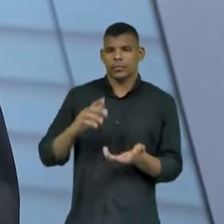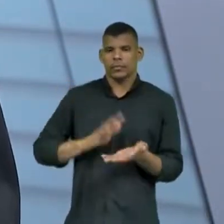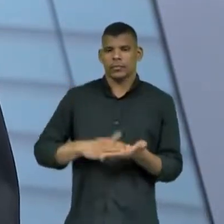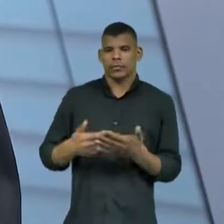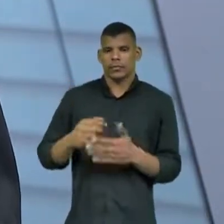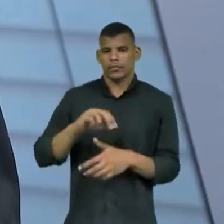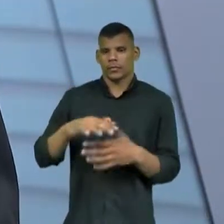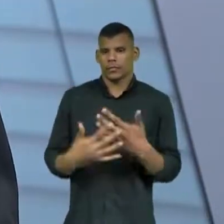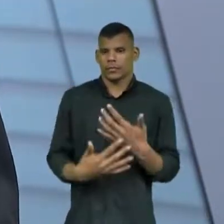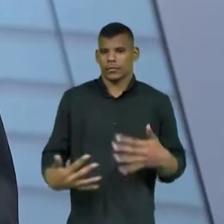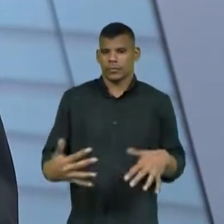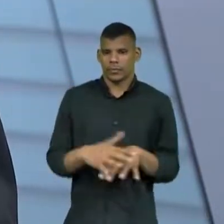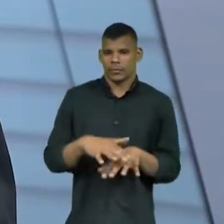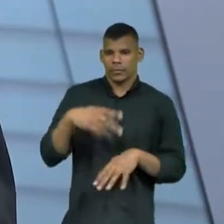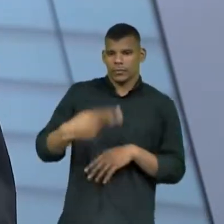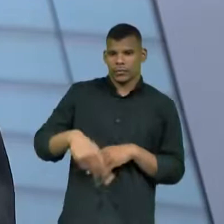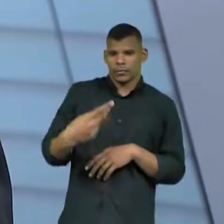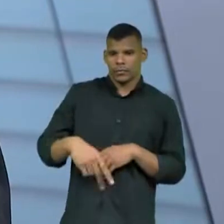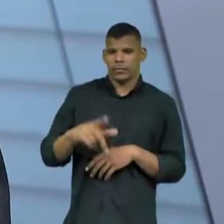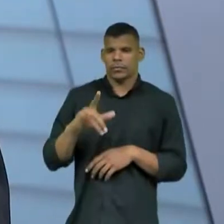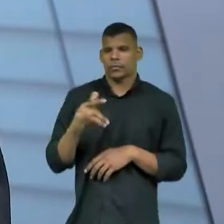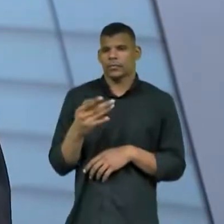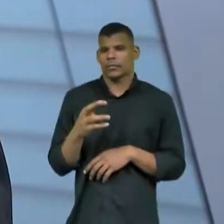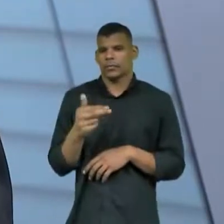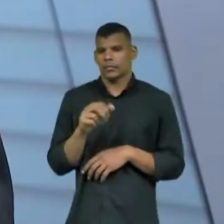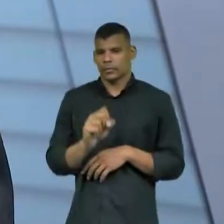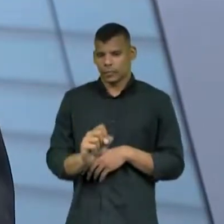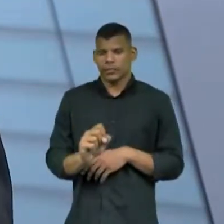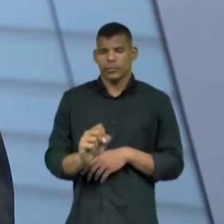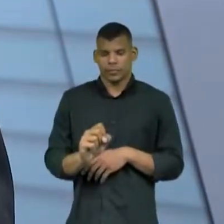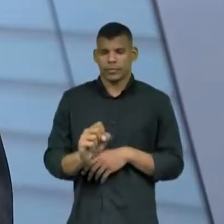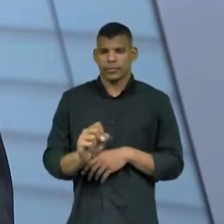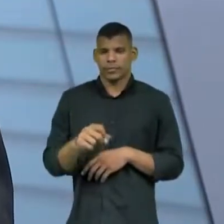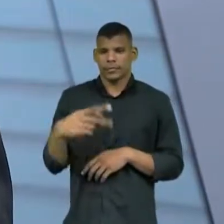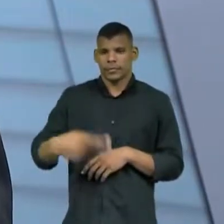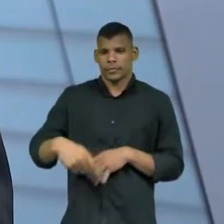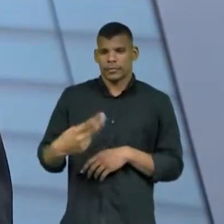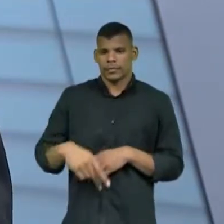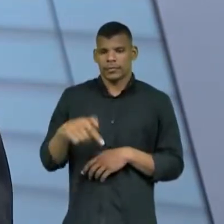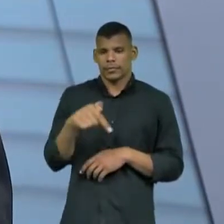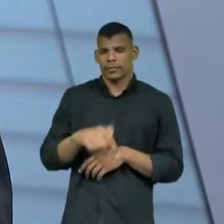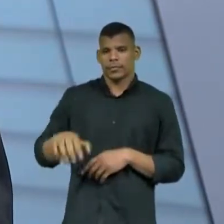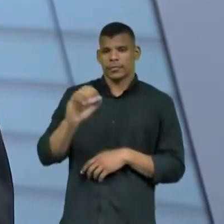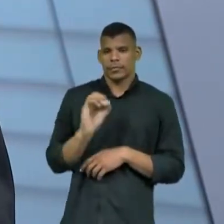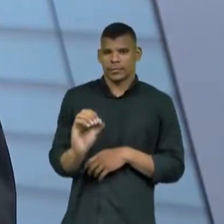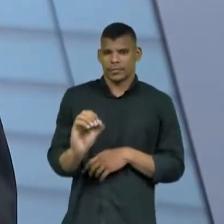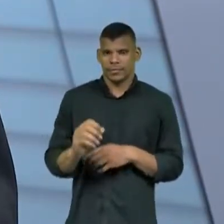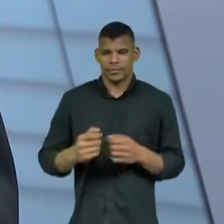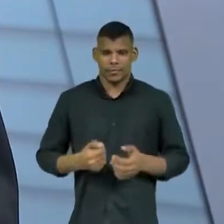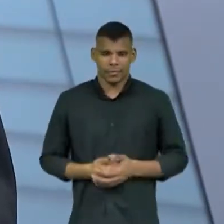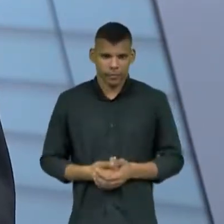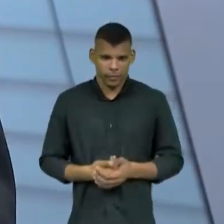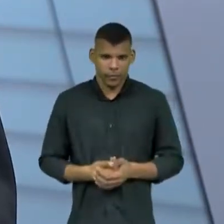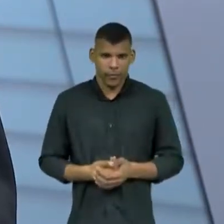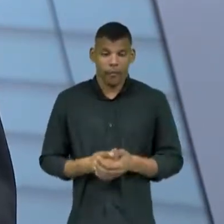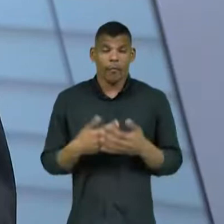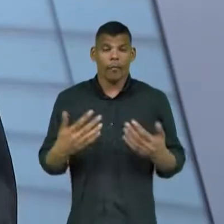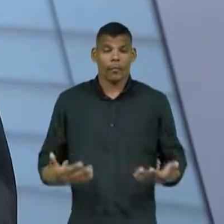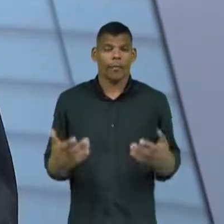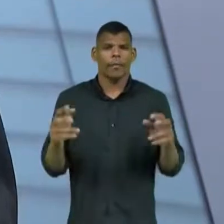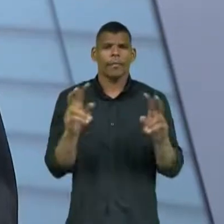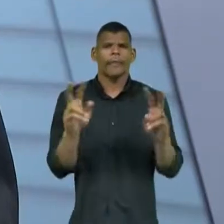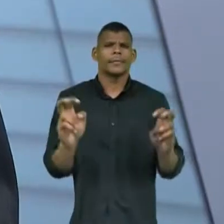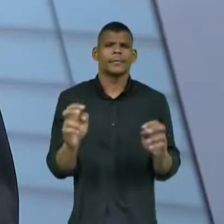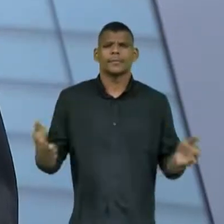de inclusão na linguagem Libras, a linguagem de sinais, aqui também no Questão de Ordem. O nosso tema